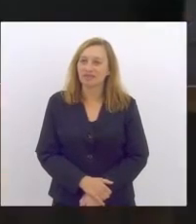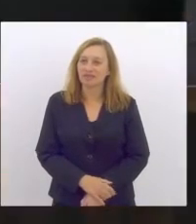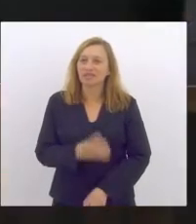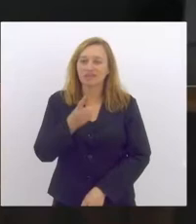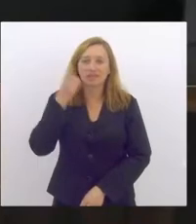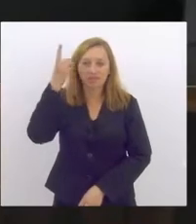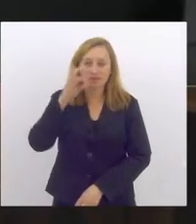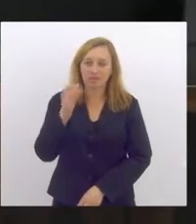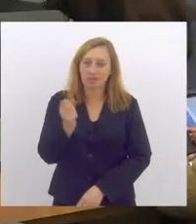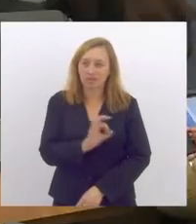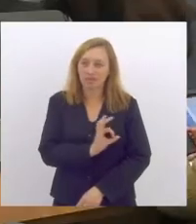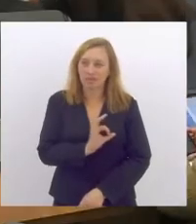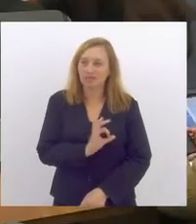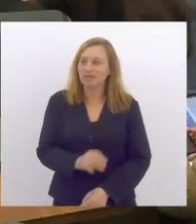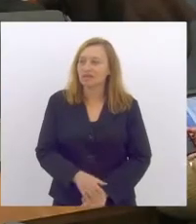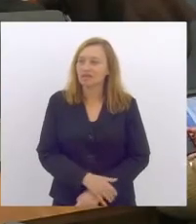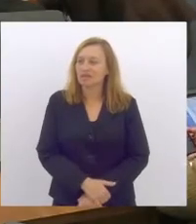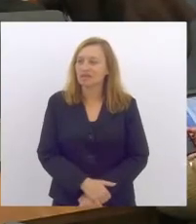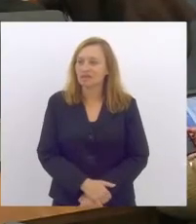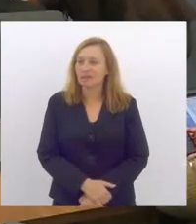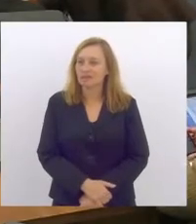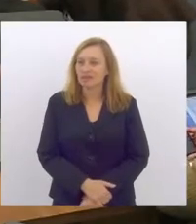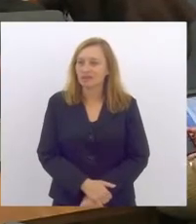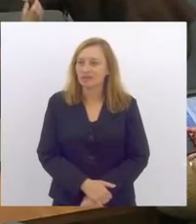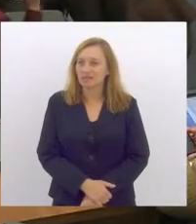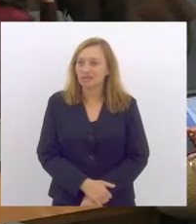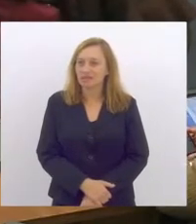Deputada Marta Rocha.